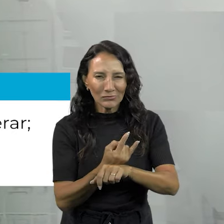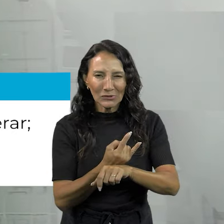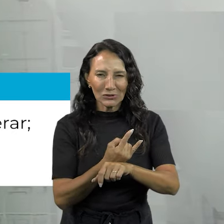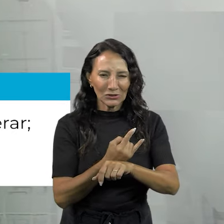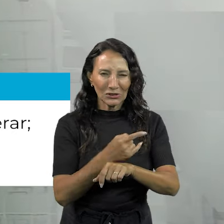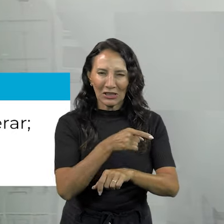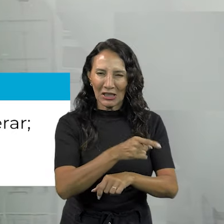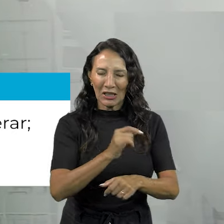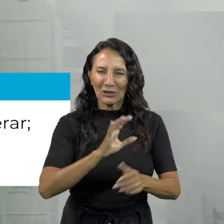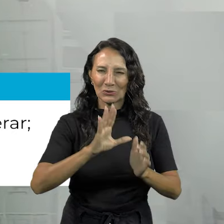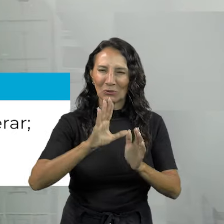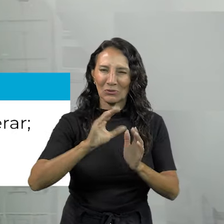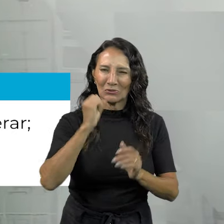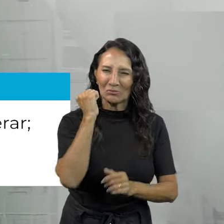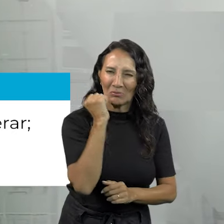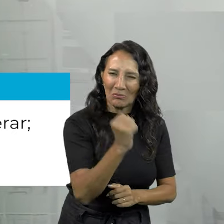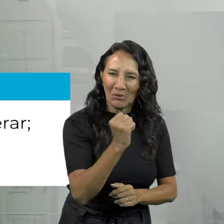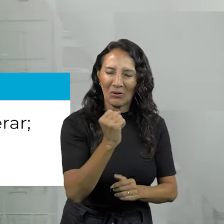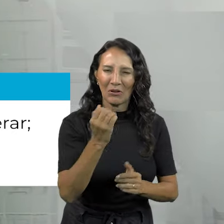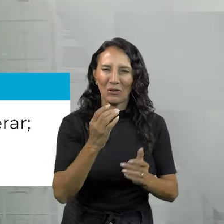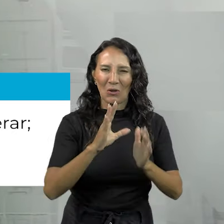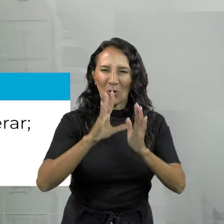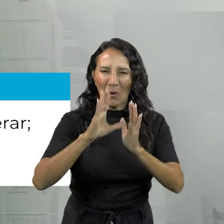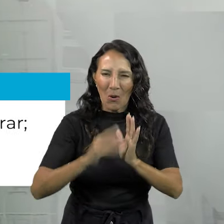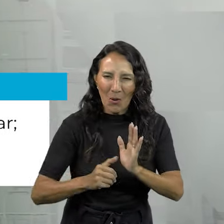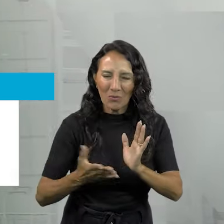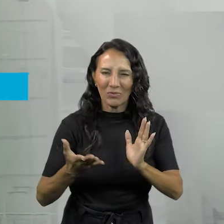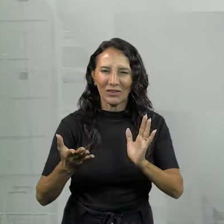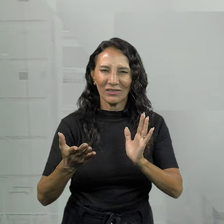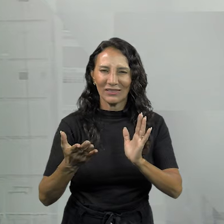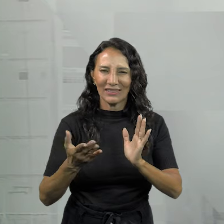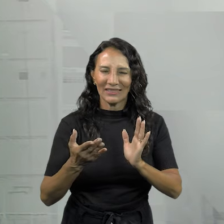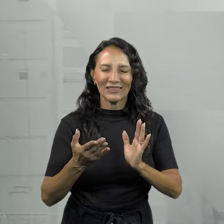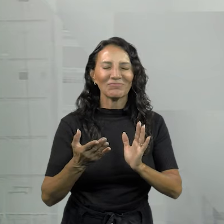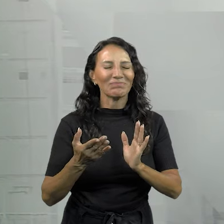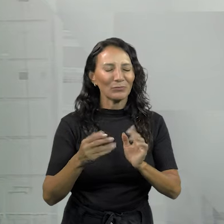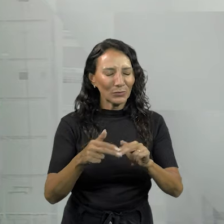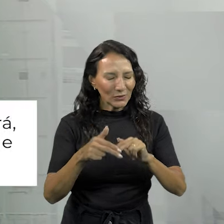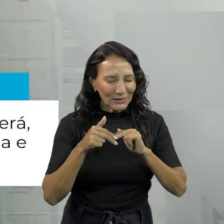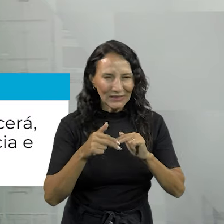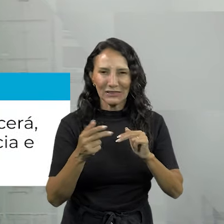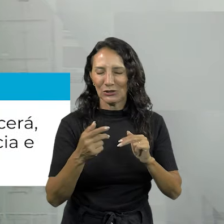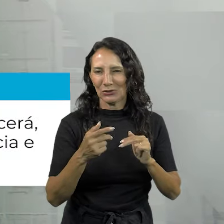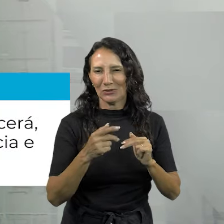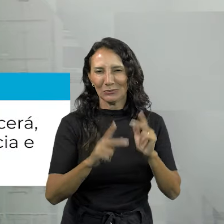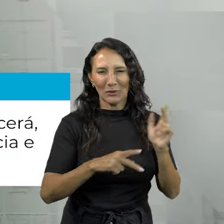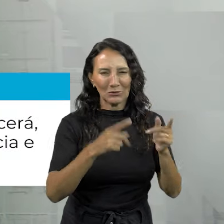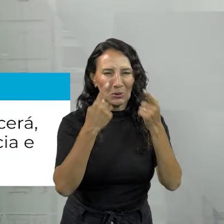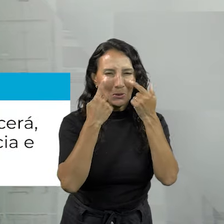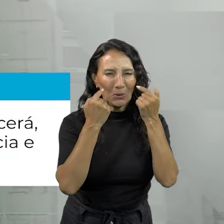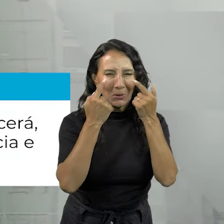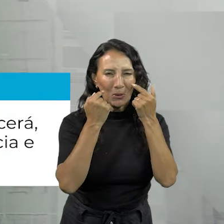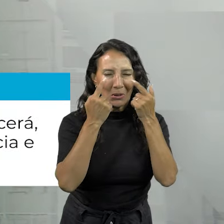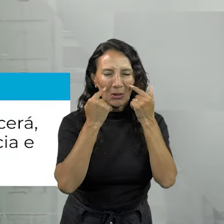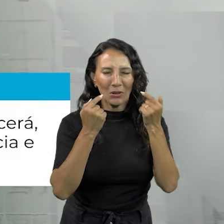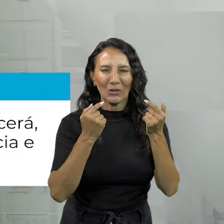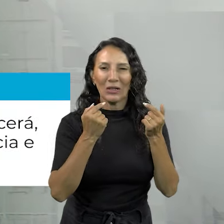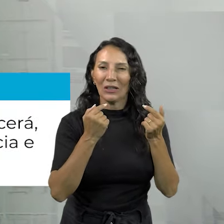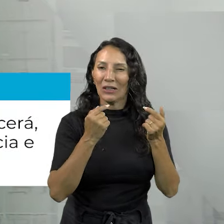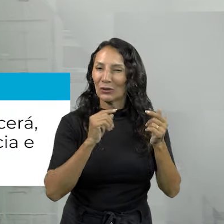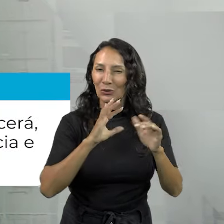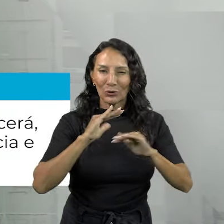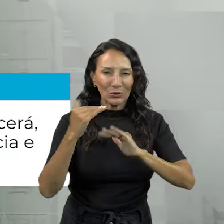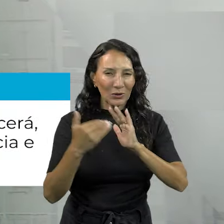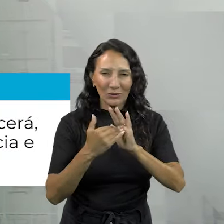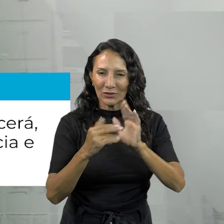fazem arrombamentos, sangue-se contra sangue, por isso a terra chorará lamentando, e qualquer que morar